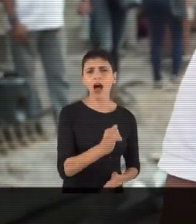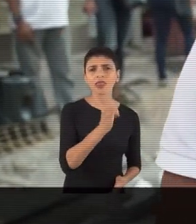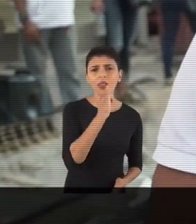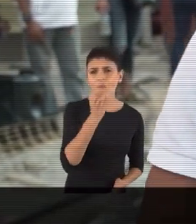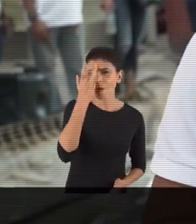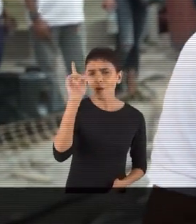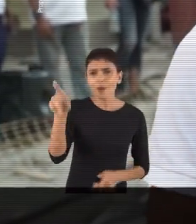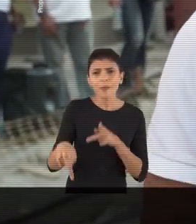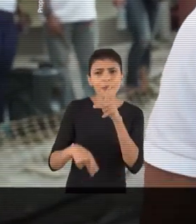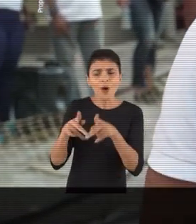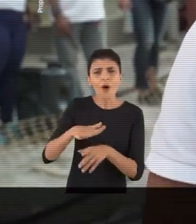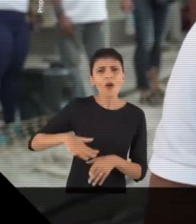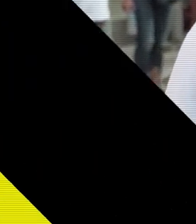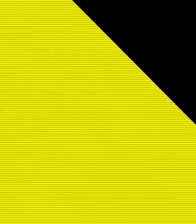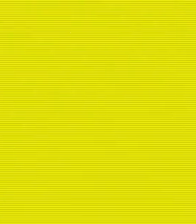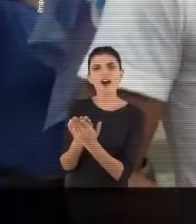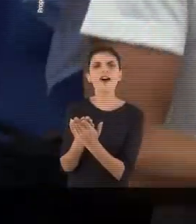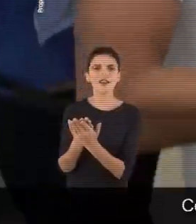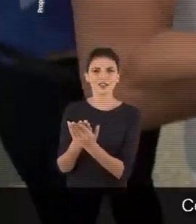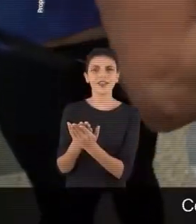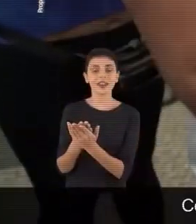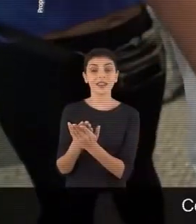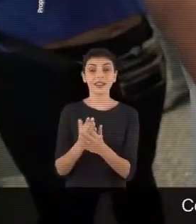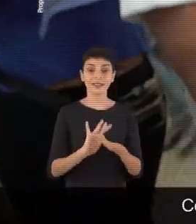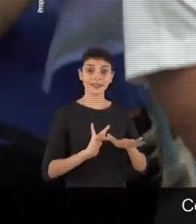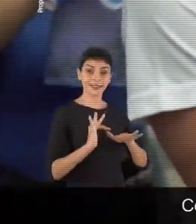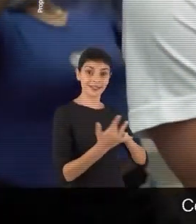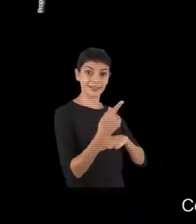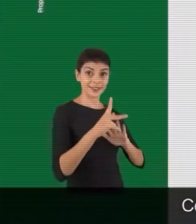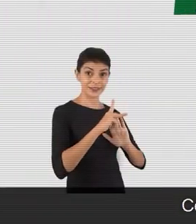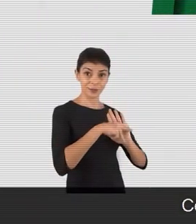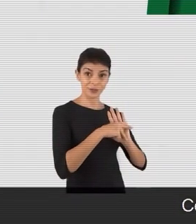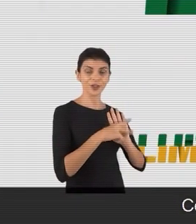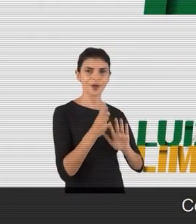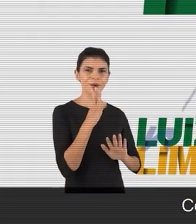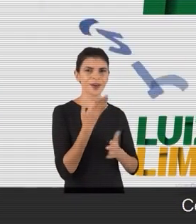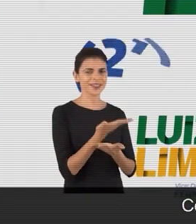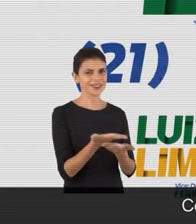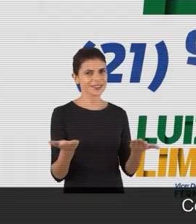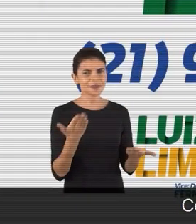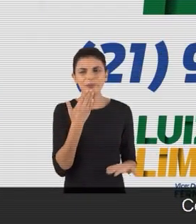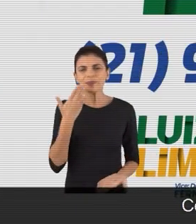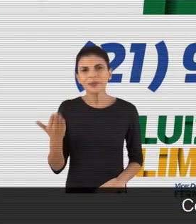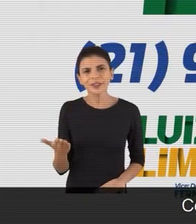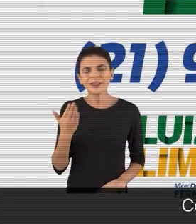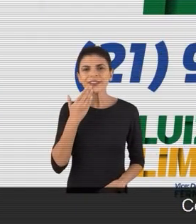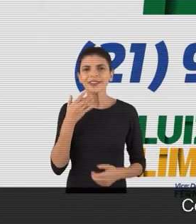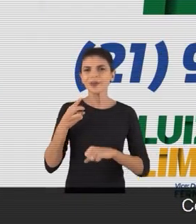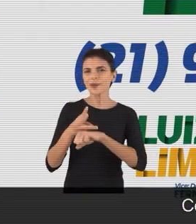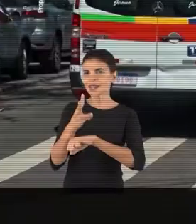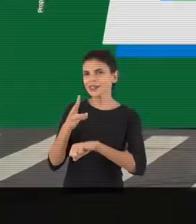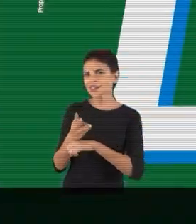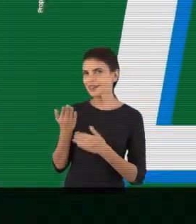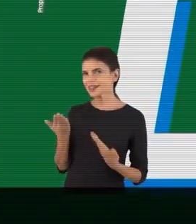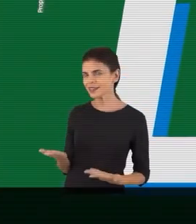simples brasileiro, do mais simples carioca. Conheça melhor o plano de governo de Luiz. É só pedir pelo zap. De